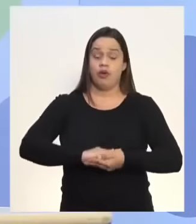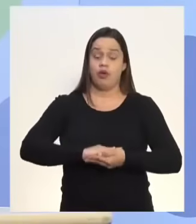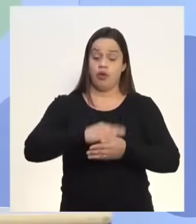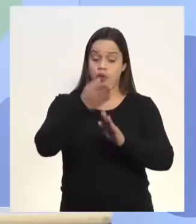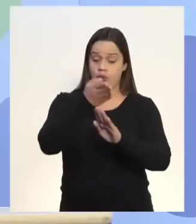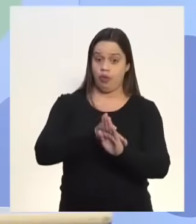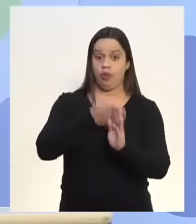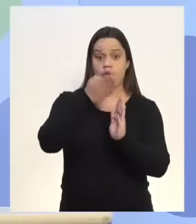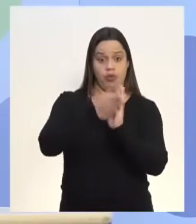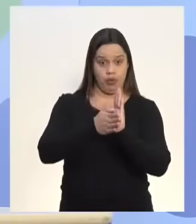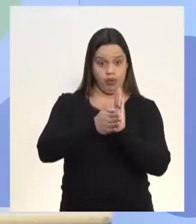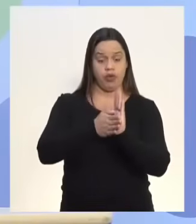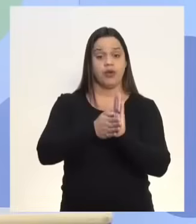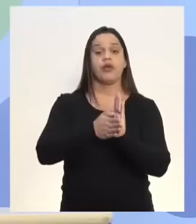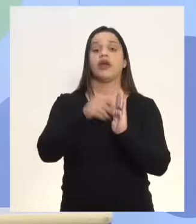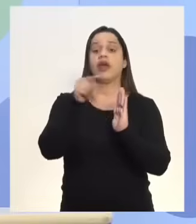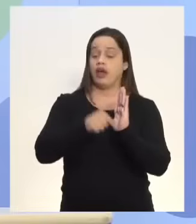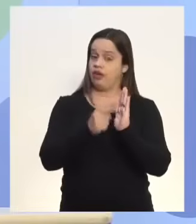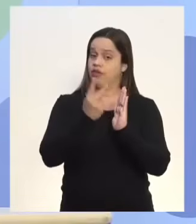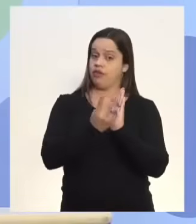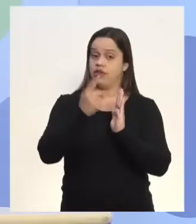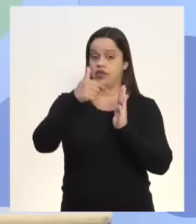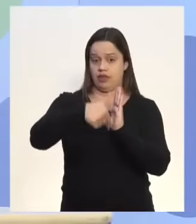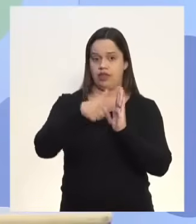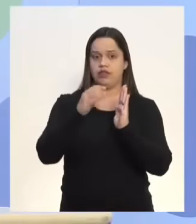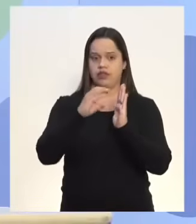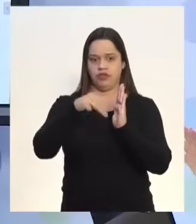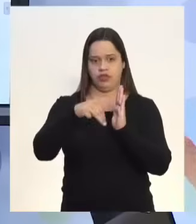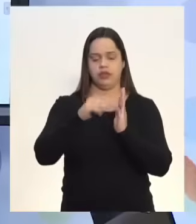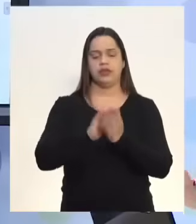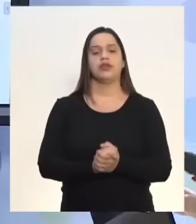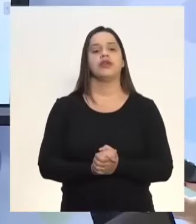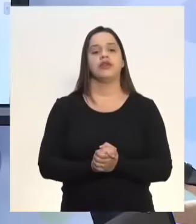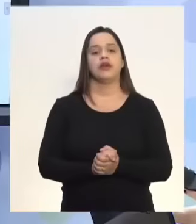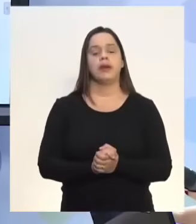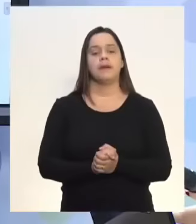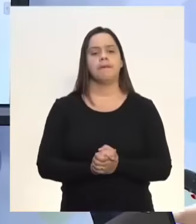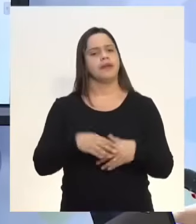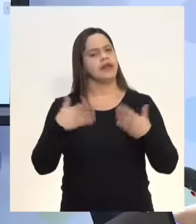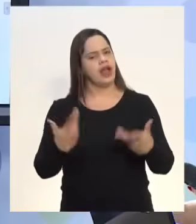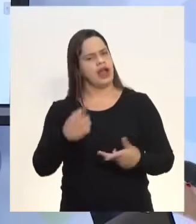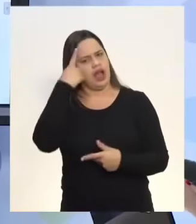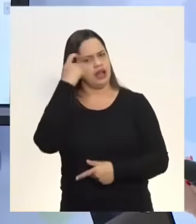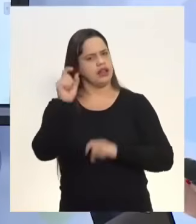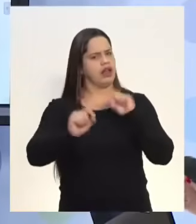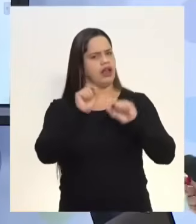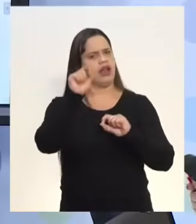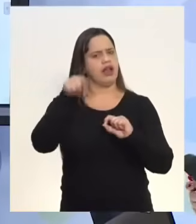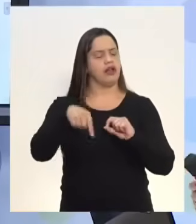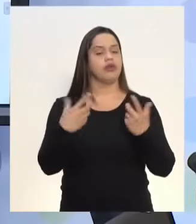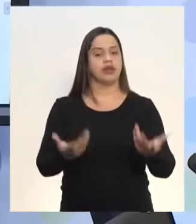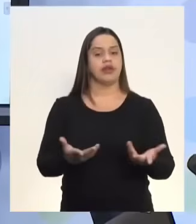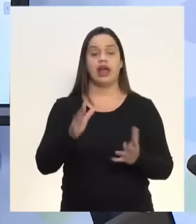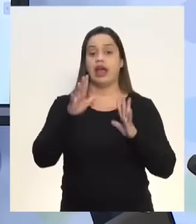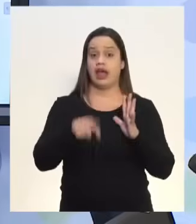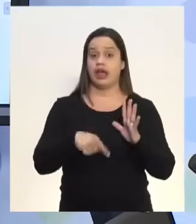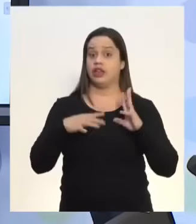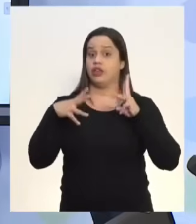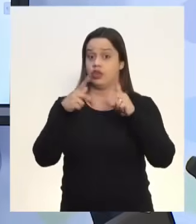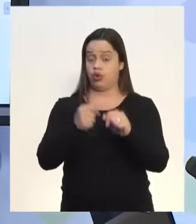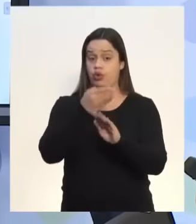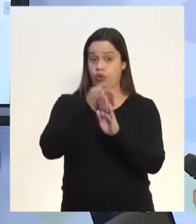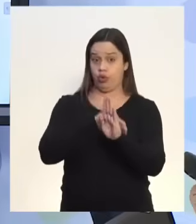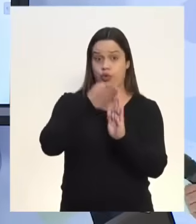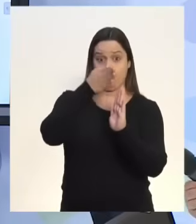faces cujos lados medem 27 centímetros. Isso mesmo. Então, qual que é a ideia aí, né? A ideia é que todos os lados,